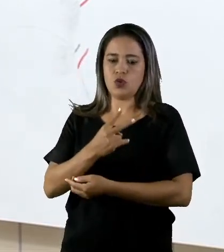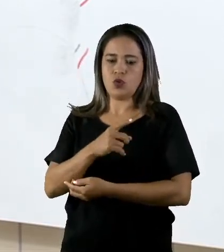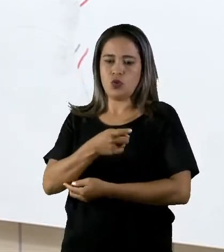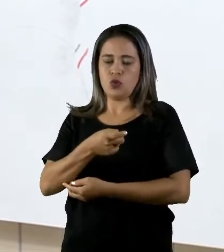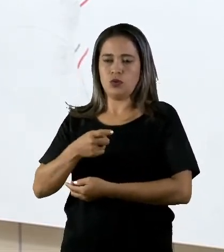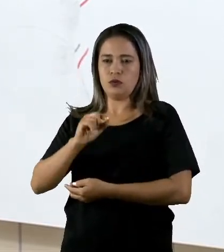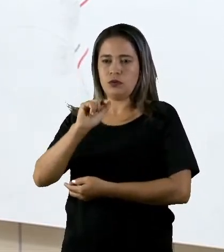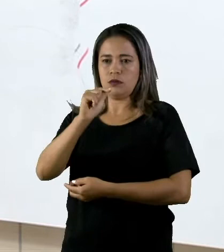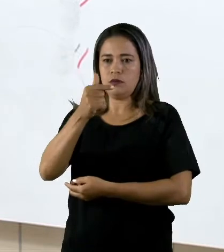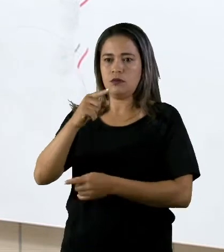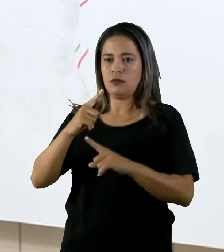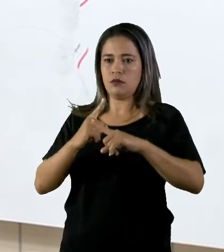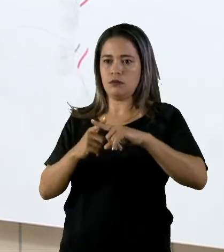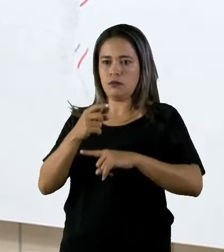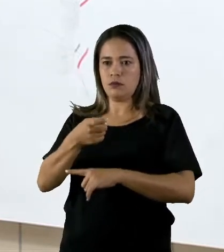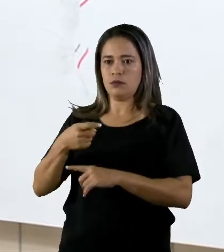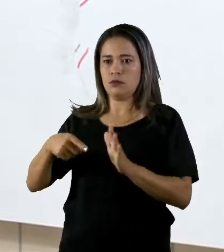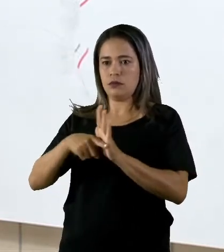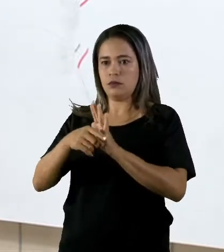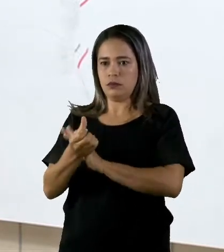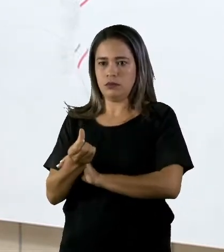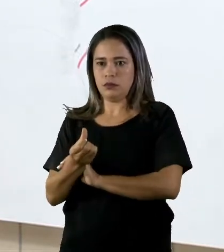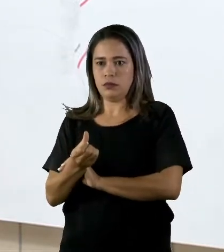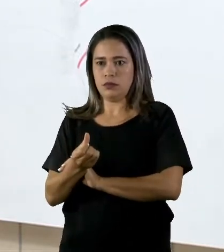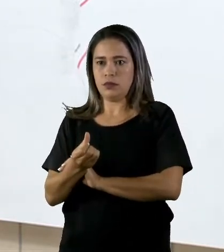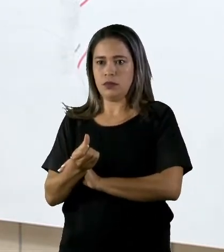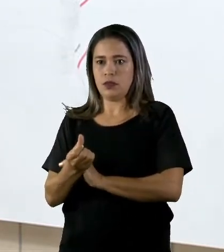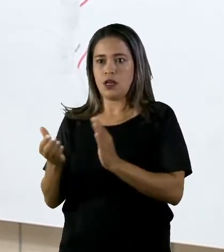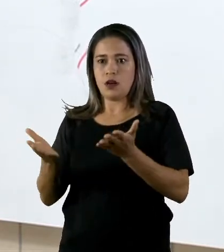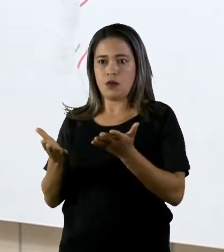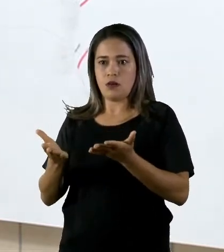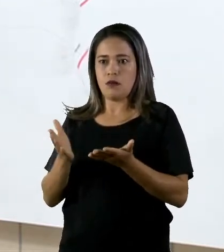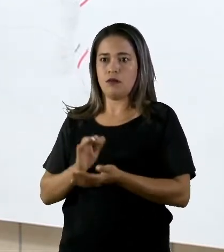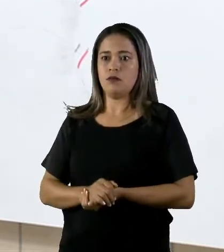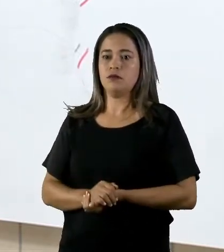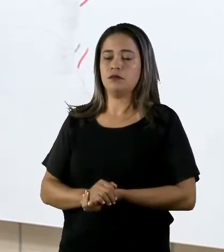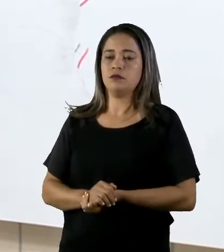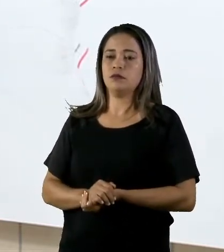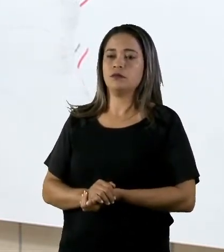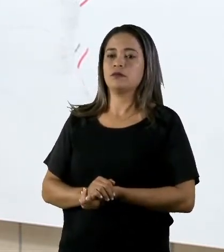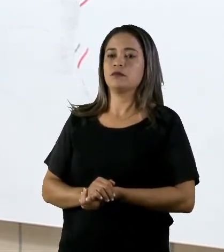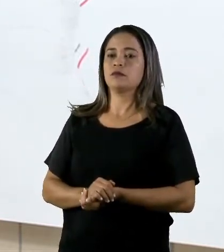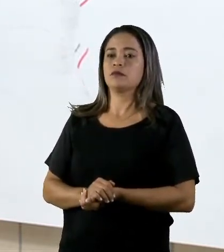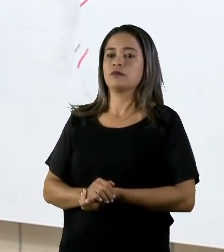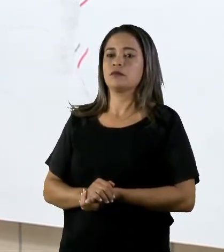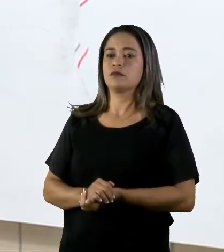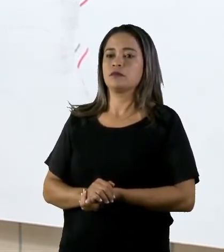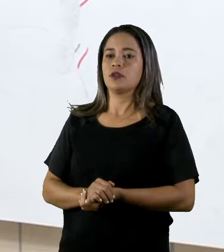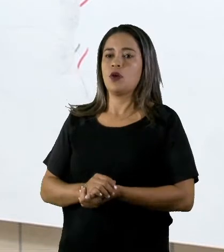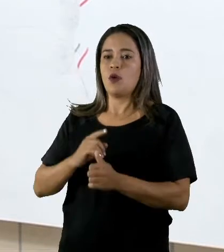menos 6 vale. E agora eu vou aplicar produto notável, que é o quadrado do primeiro termo,